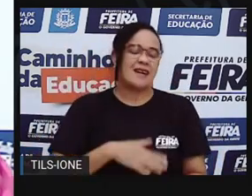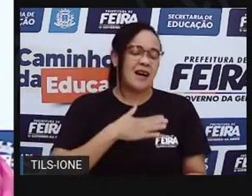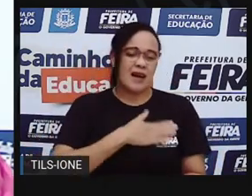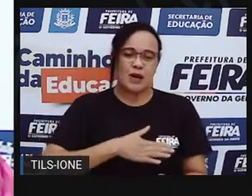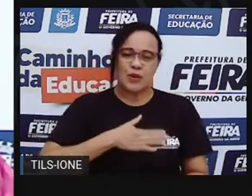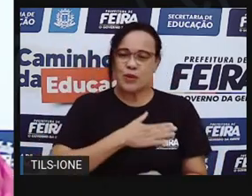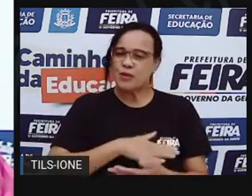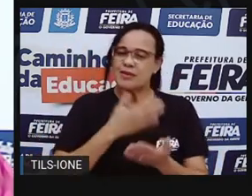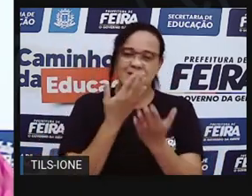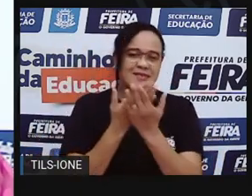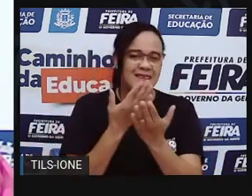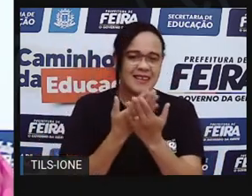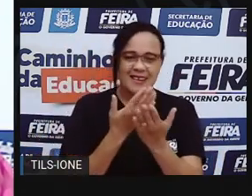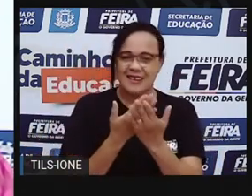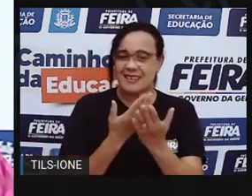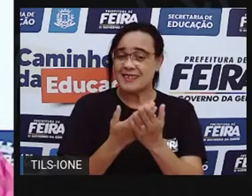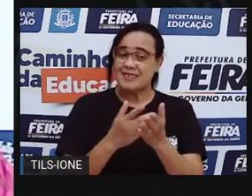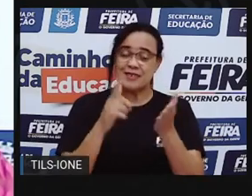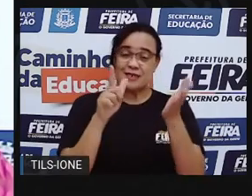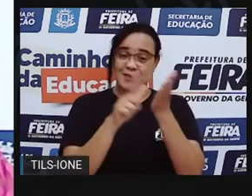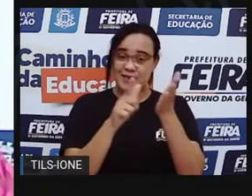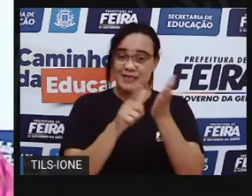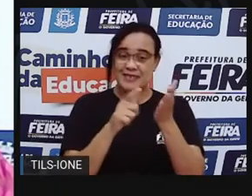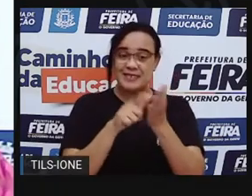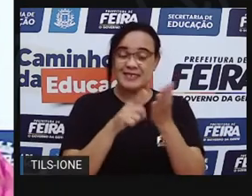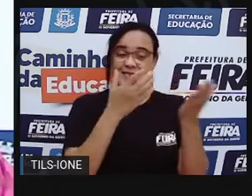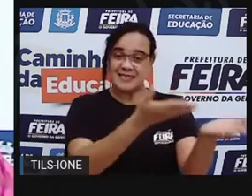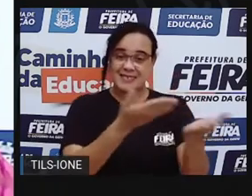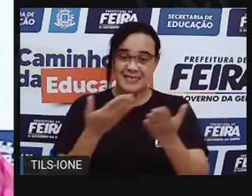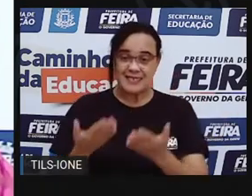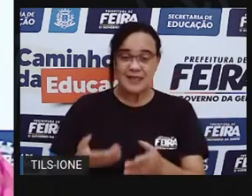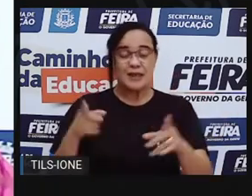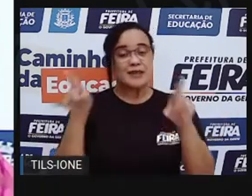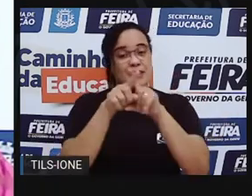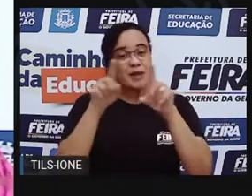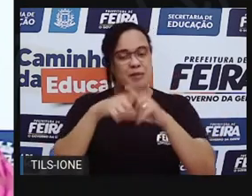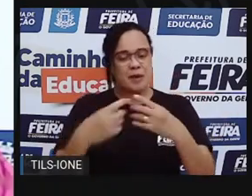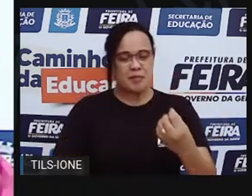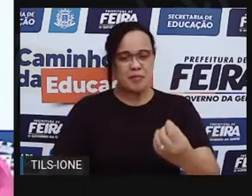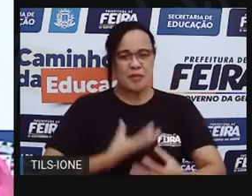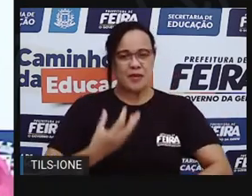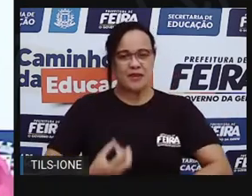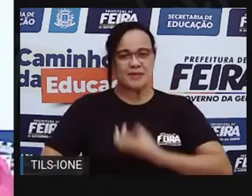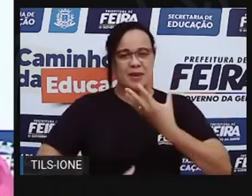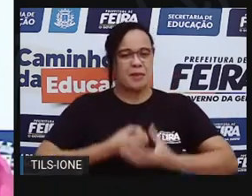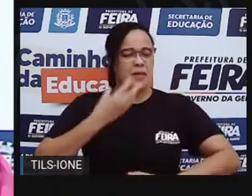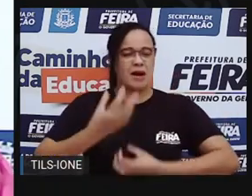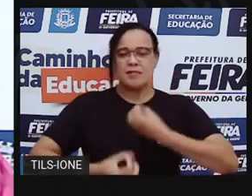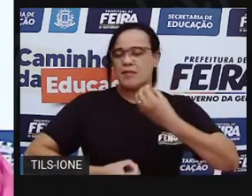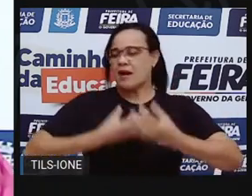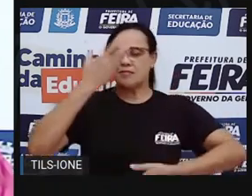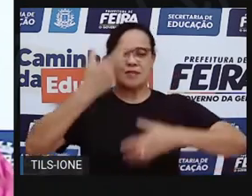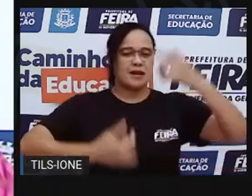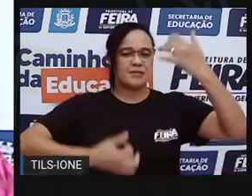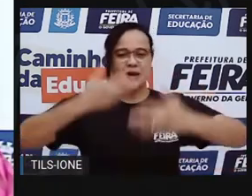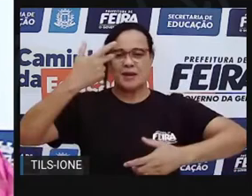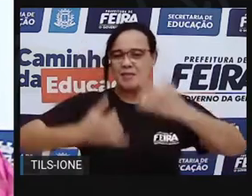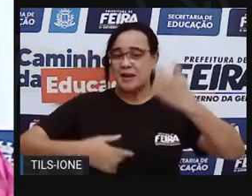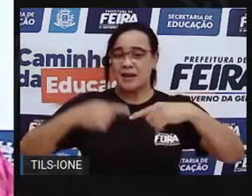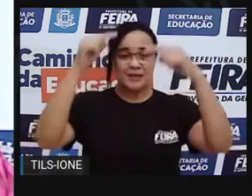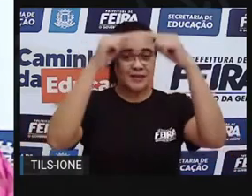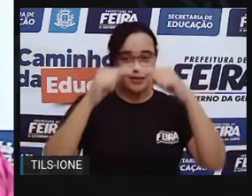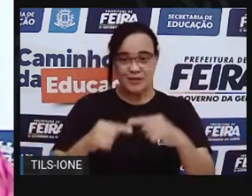sobre convite. Adorei declamar para vocês uma poesia que fala sobre